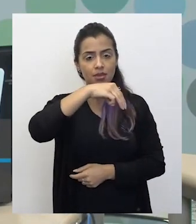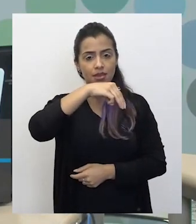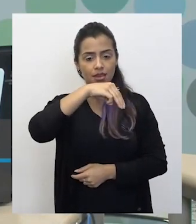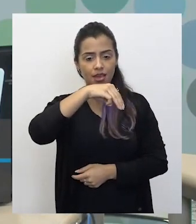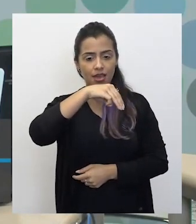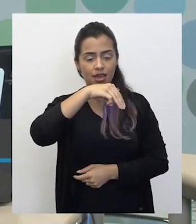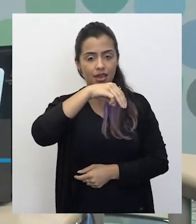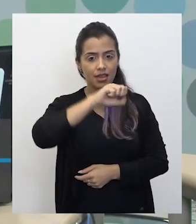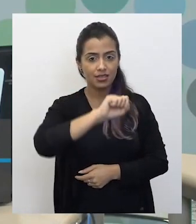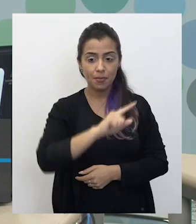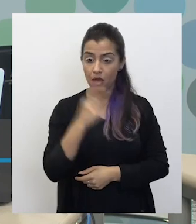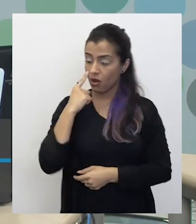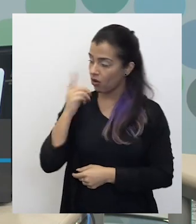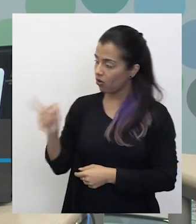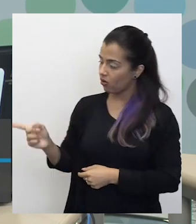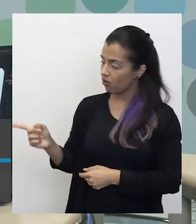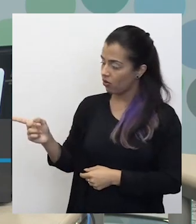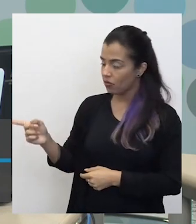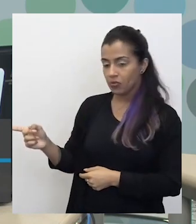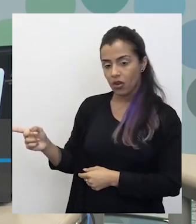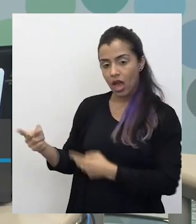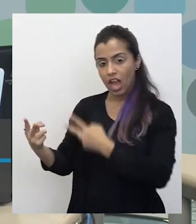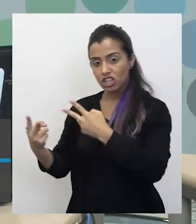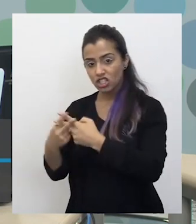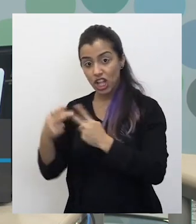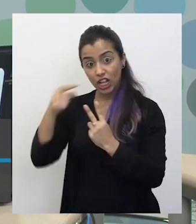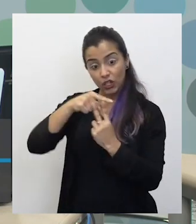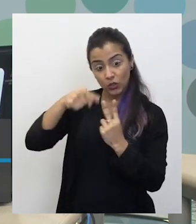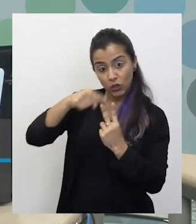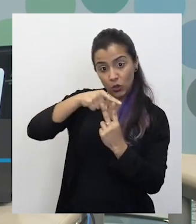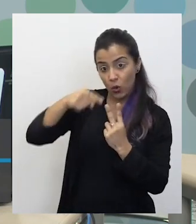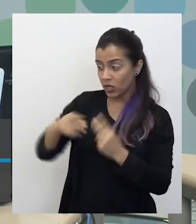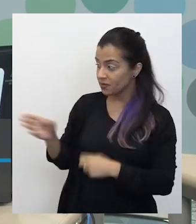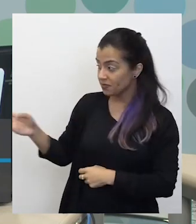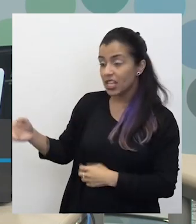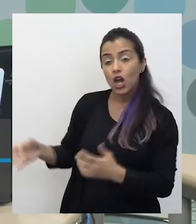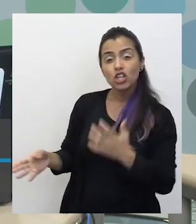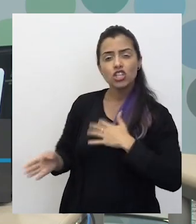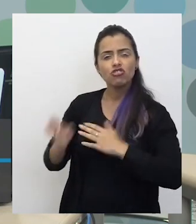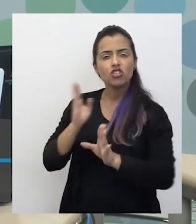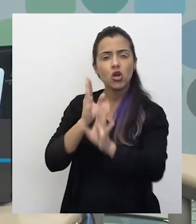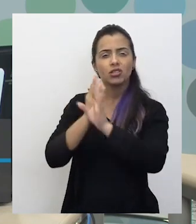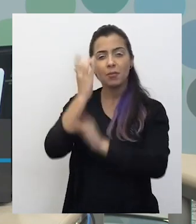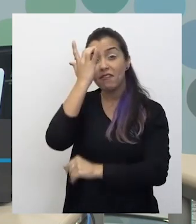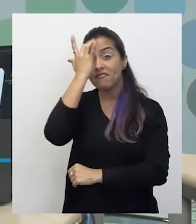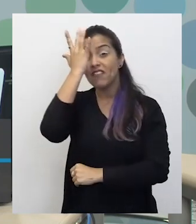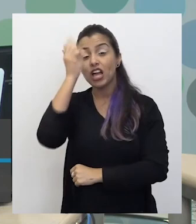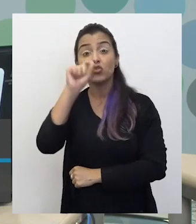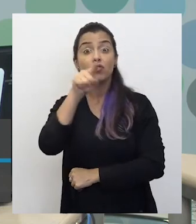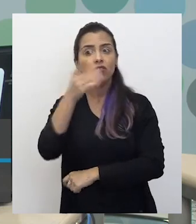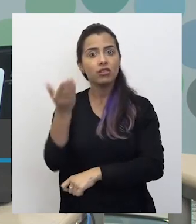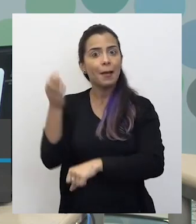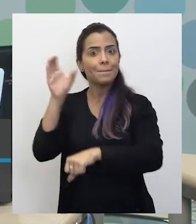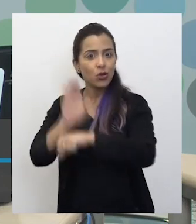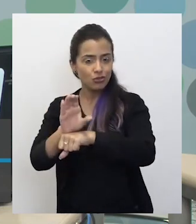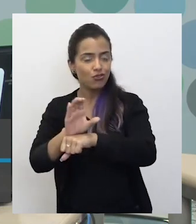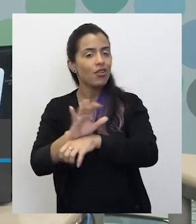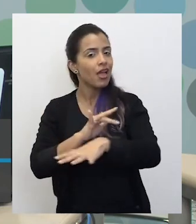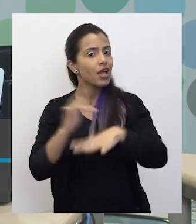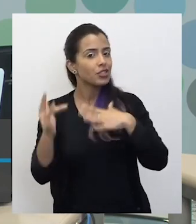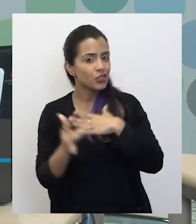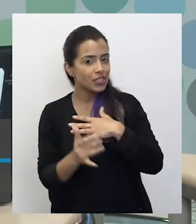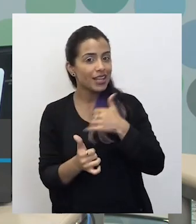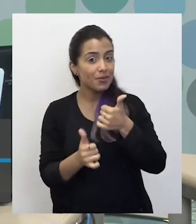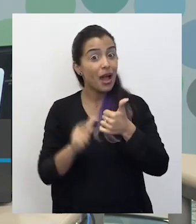tela, né, as duas hashtags para vocês utilizarem. A gente consegue encontrar as atividades de vocês e fazer a publicação dessas atividades, né?